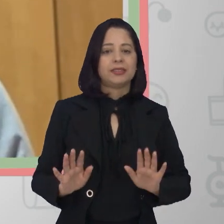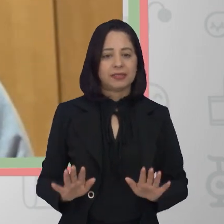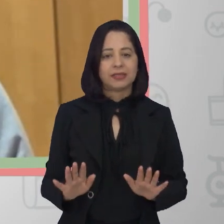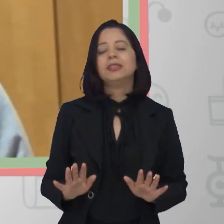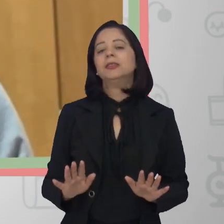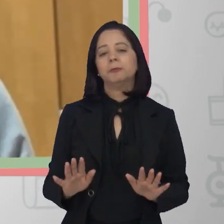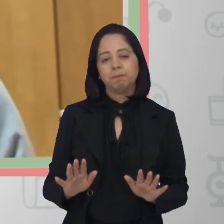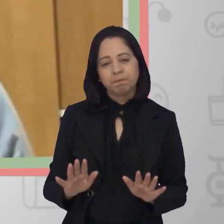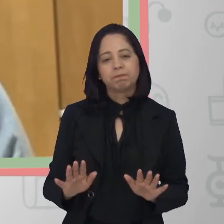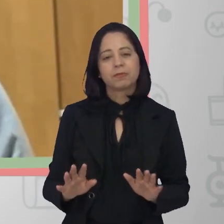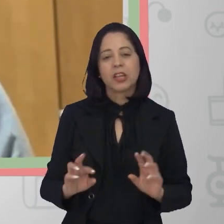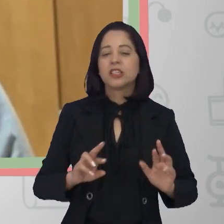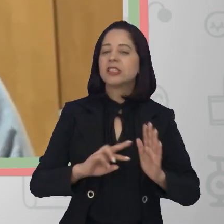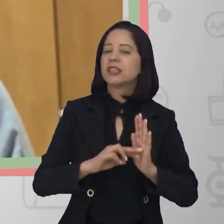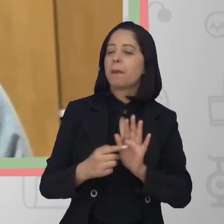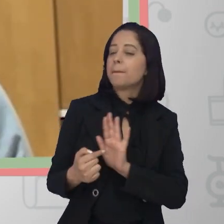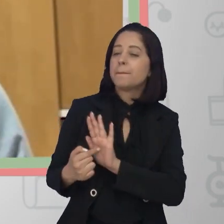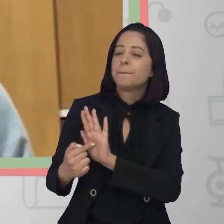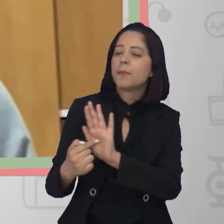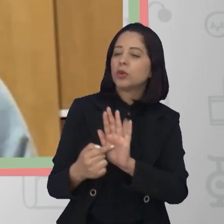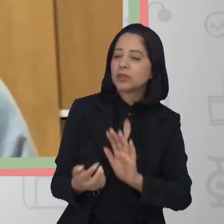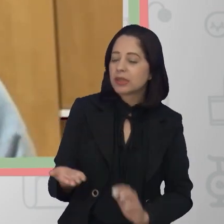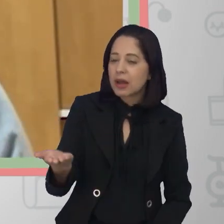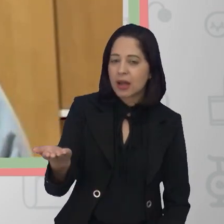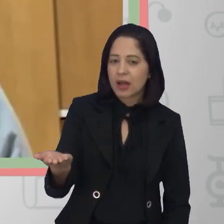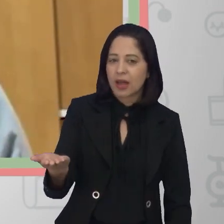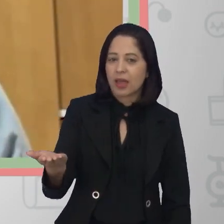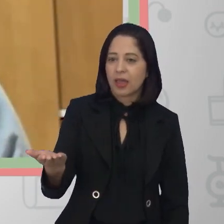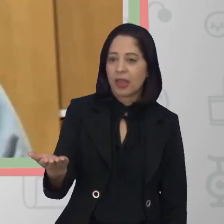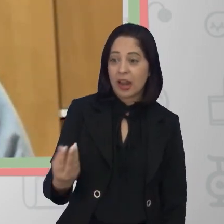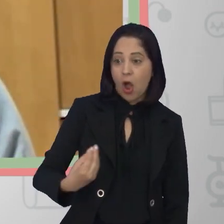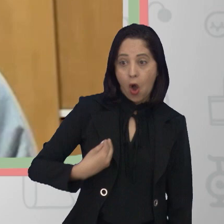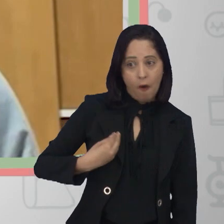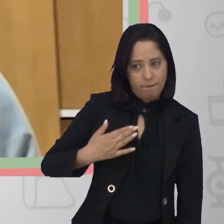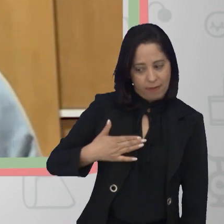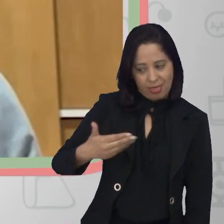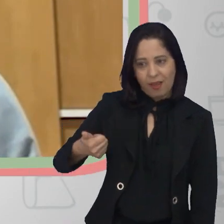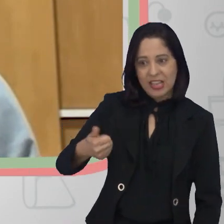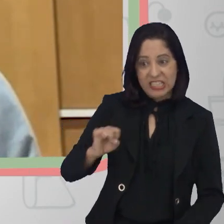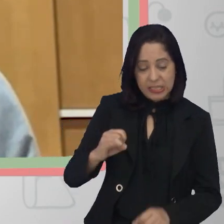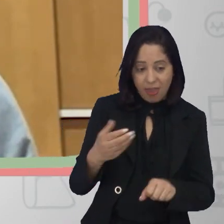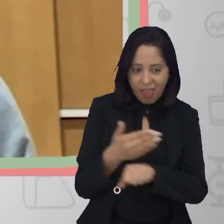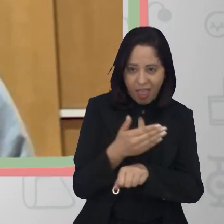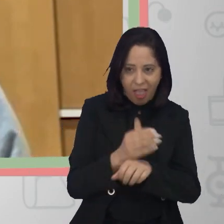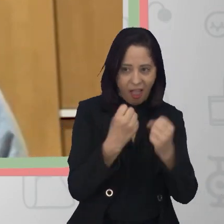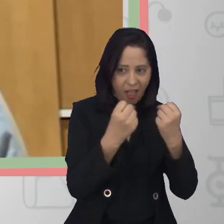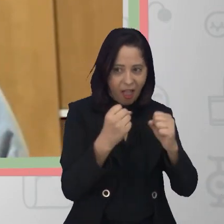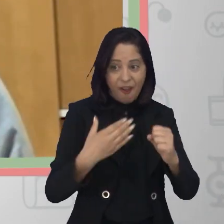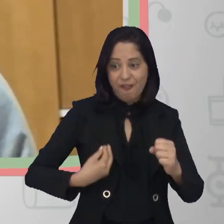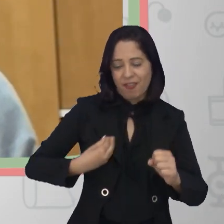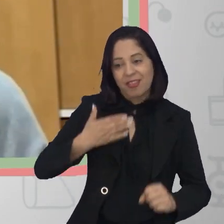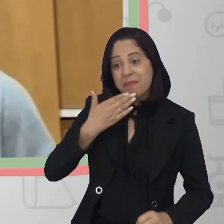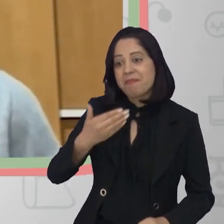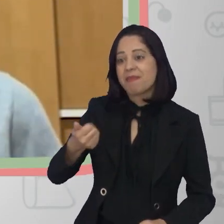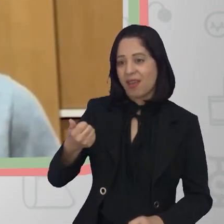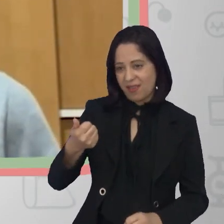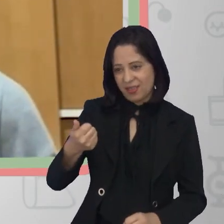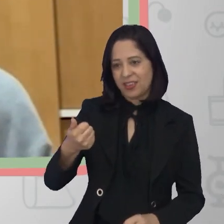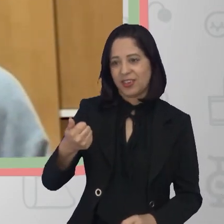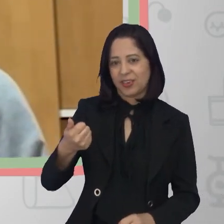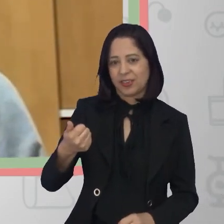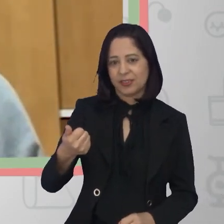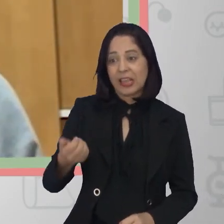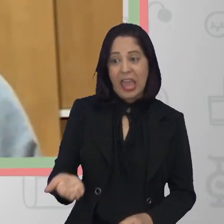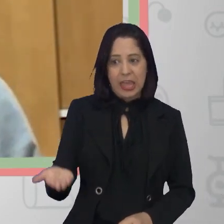né, de mostrar para ele, né, a qualidade de vida sendo modificada por uma